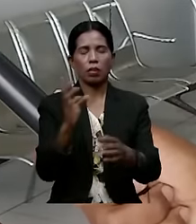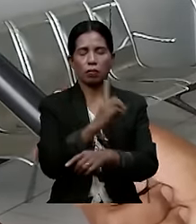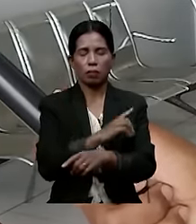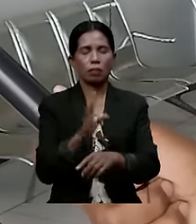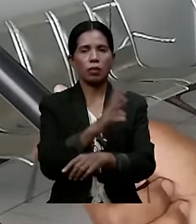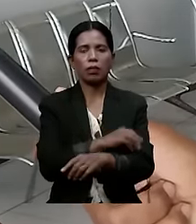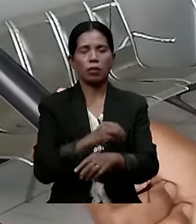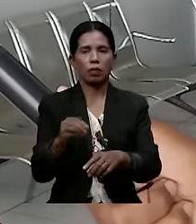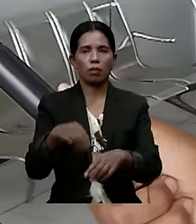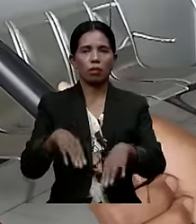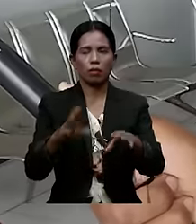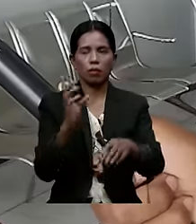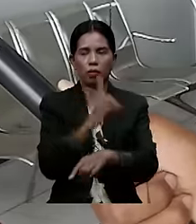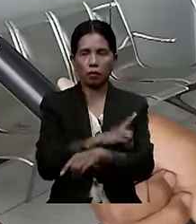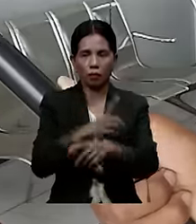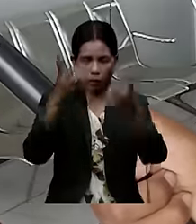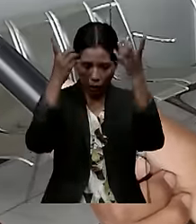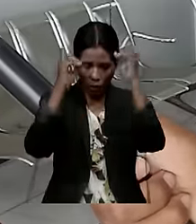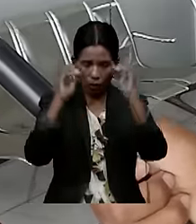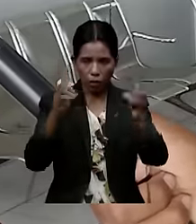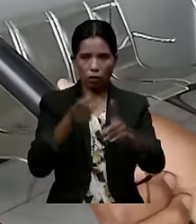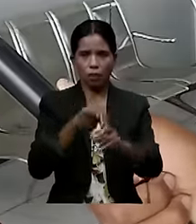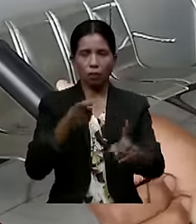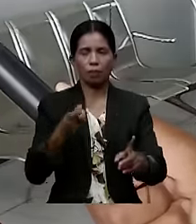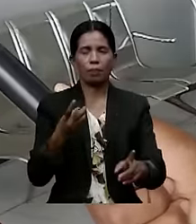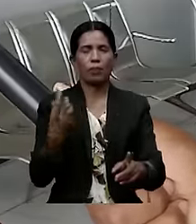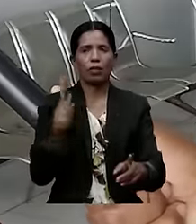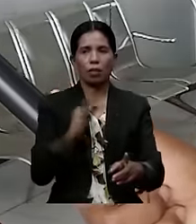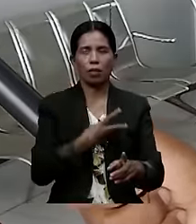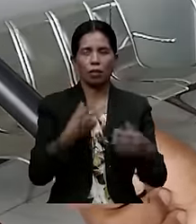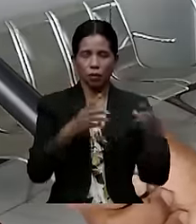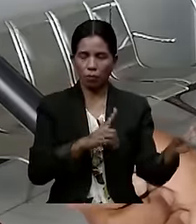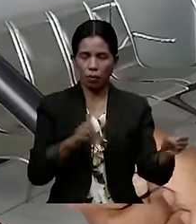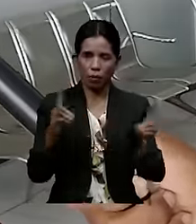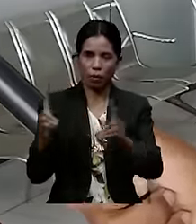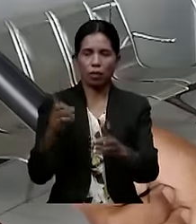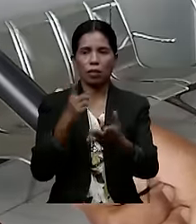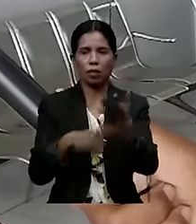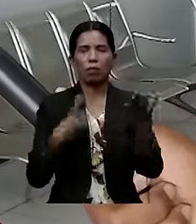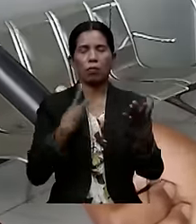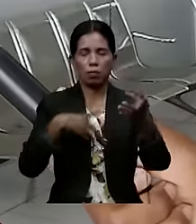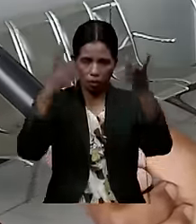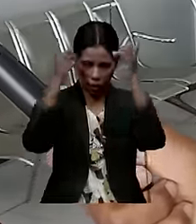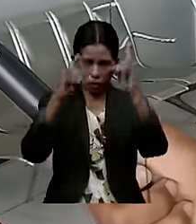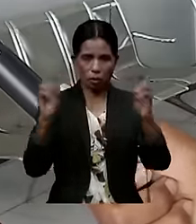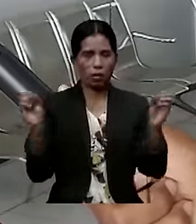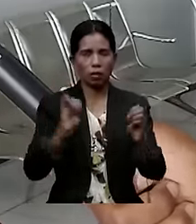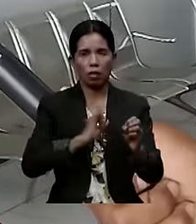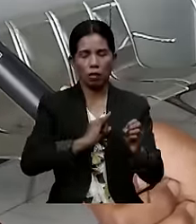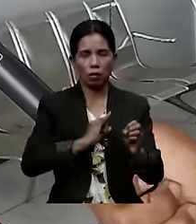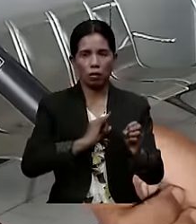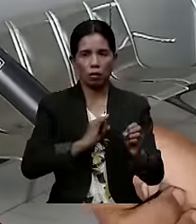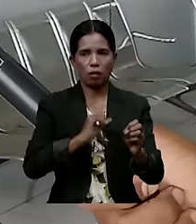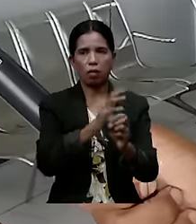ne tamane mak dizang idane dizang kolektif antong i am implementa buat saya dan makam disi dene la usah mesak mupet ka la usah